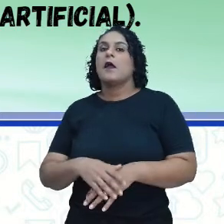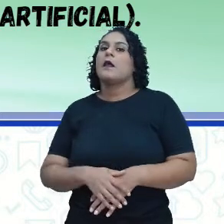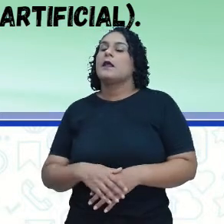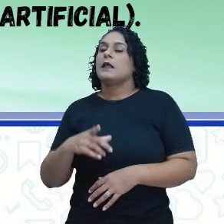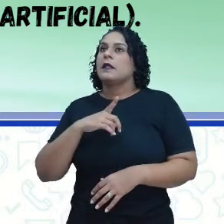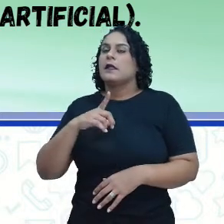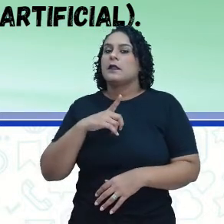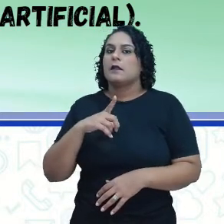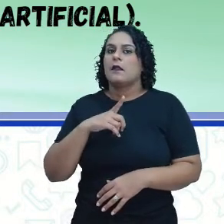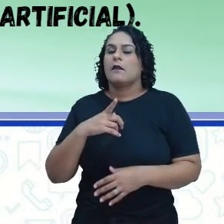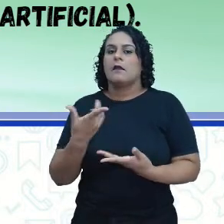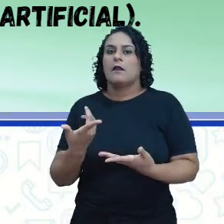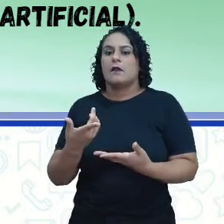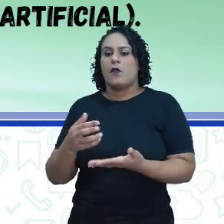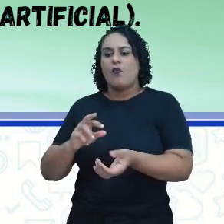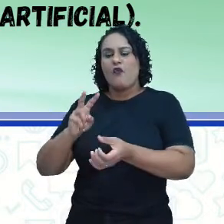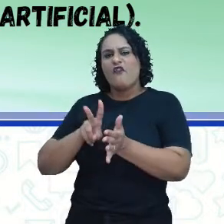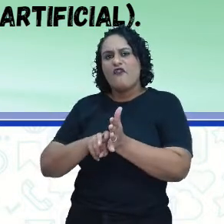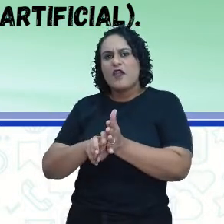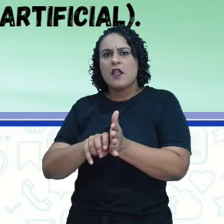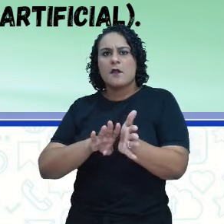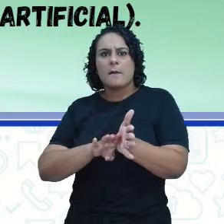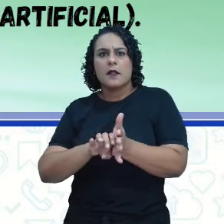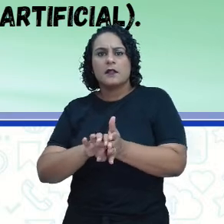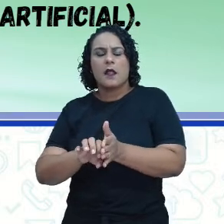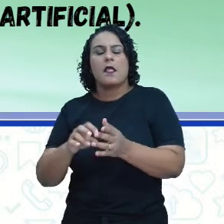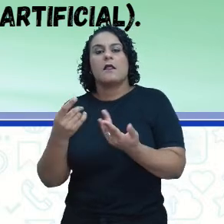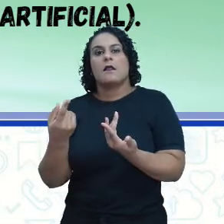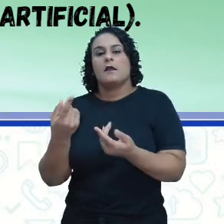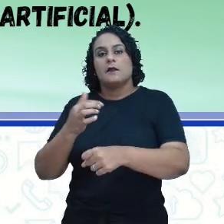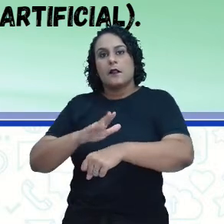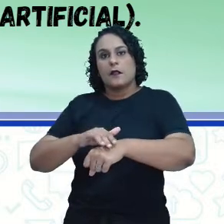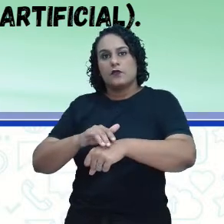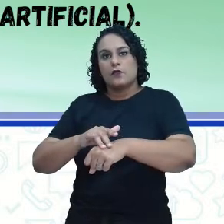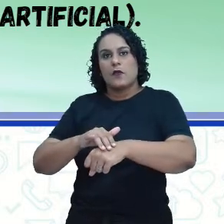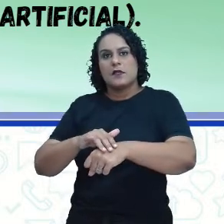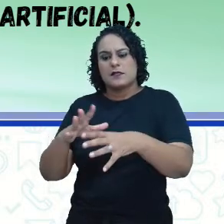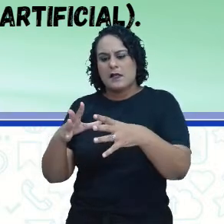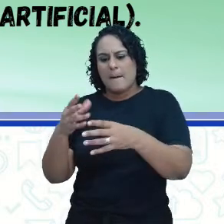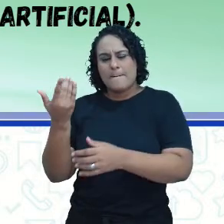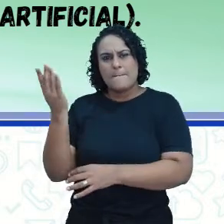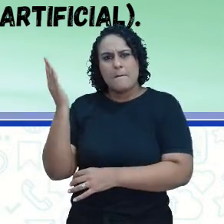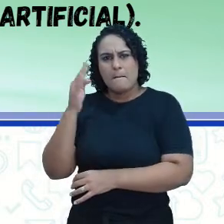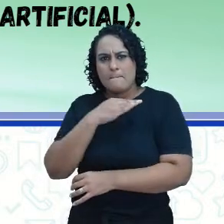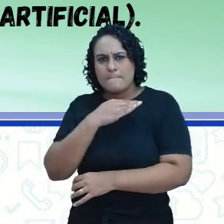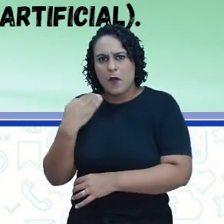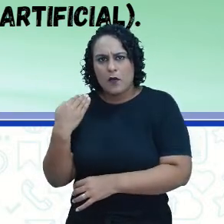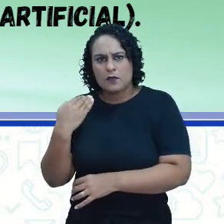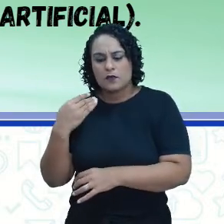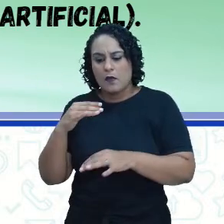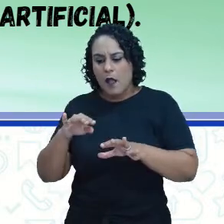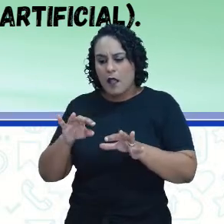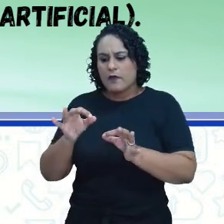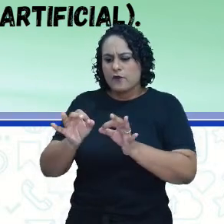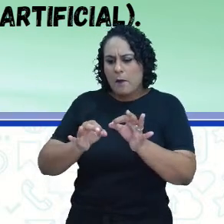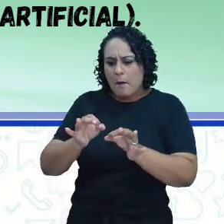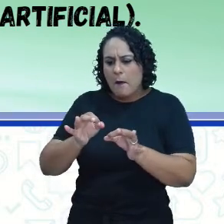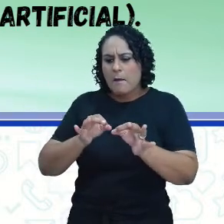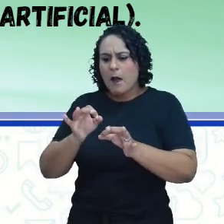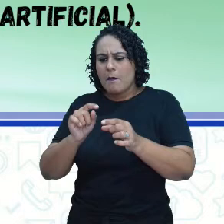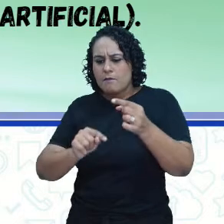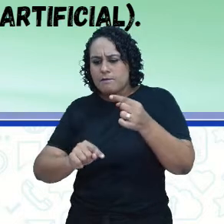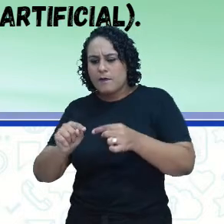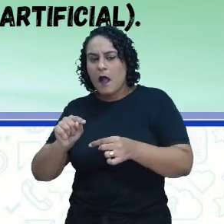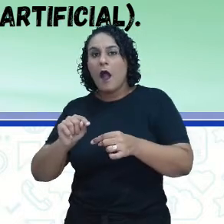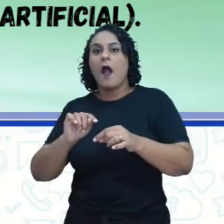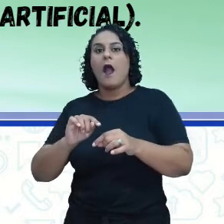enfraquecidos, mortos ou fragmentos deles, que são injetados nos organismos para simular